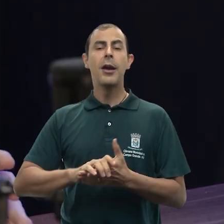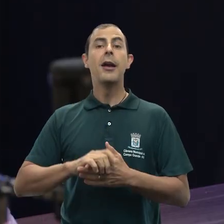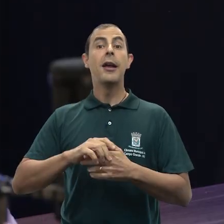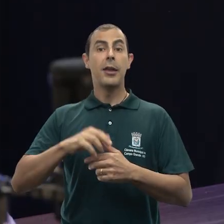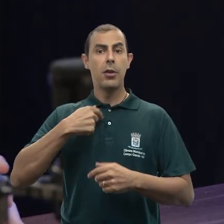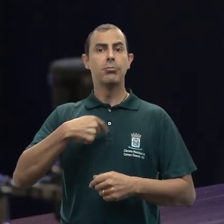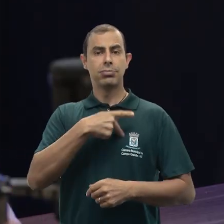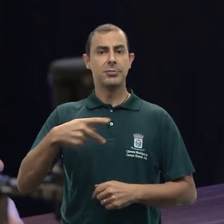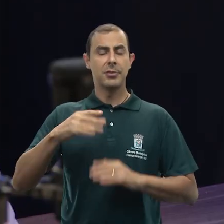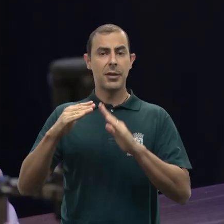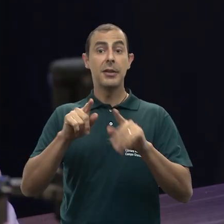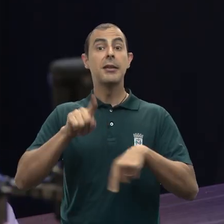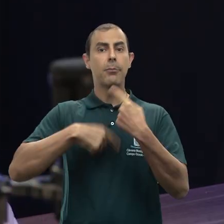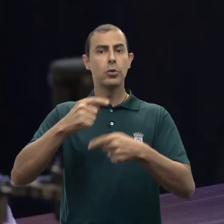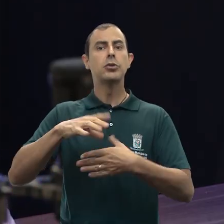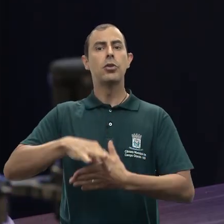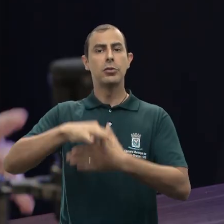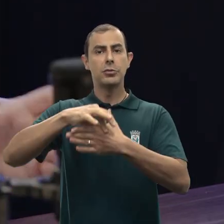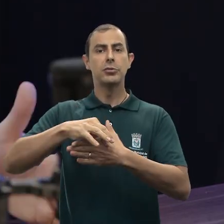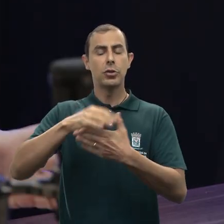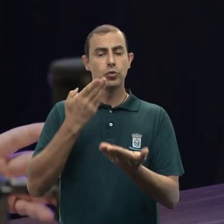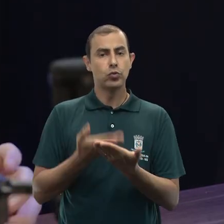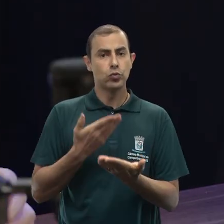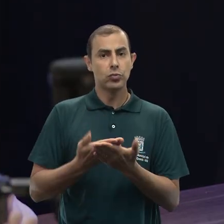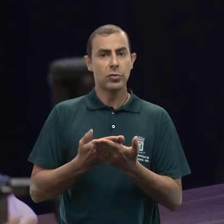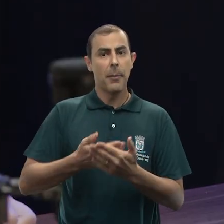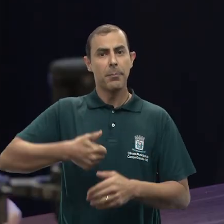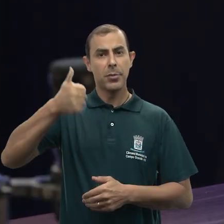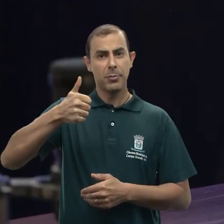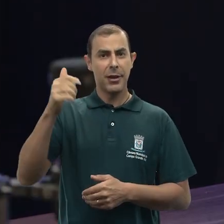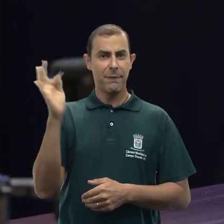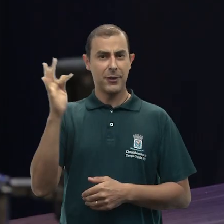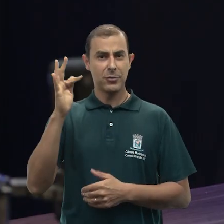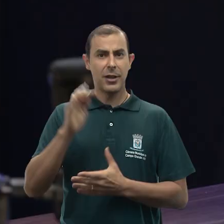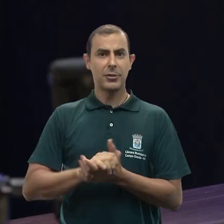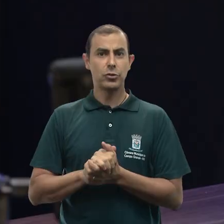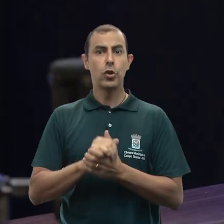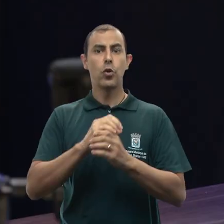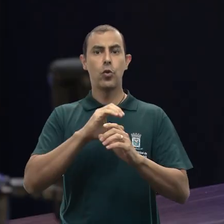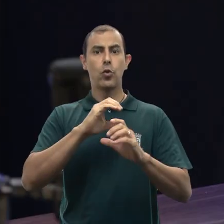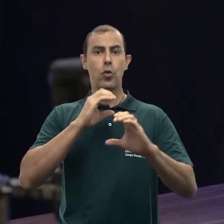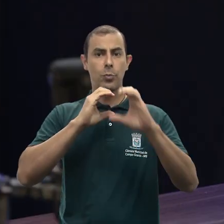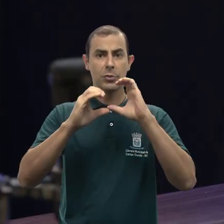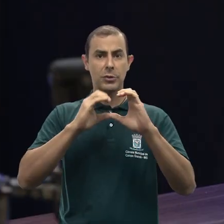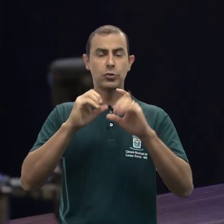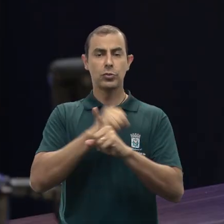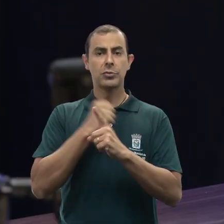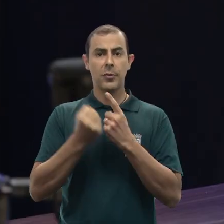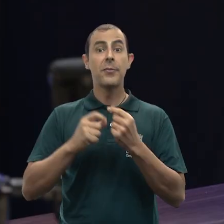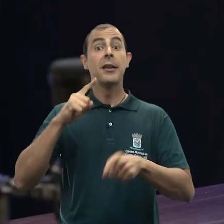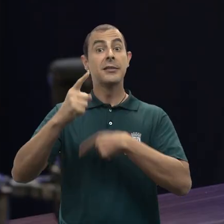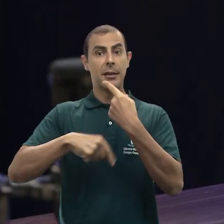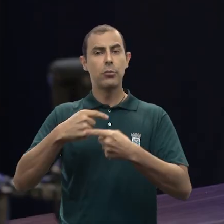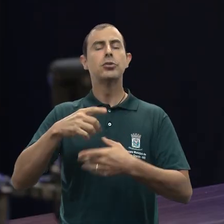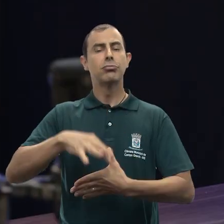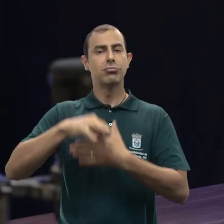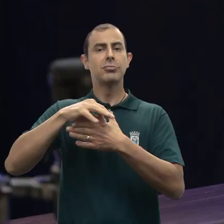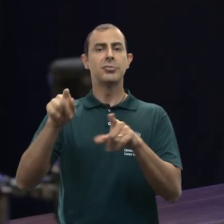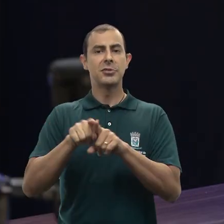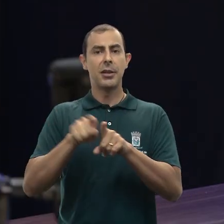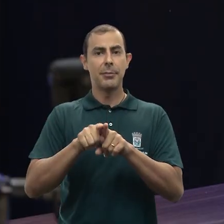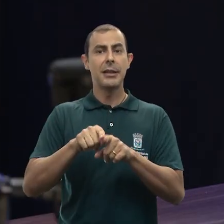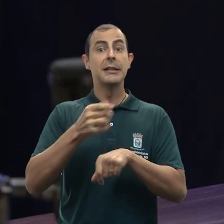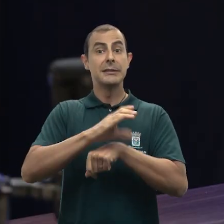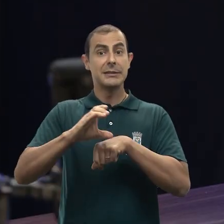primeira faculdade que eu fiz, de comunicação social. Fui líder estudantil também na segunda faculdade que eu fiz,